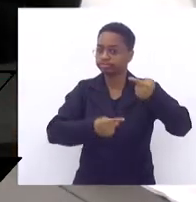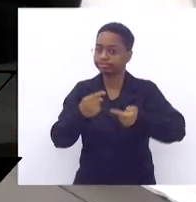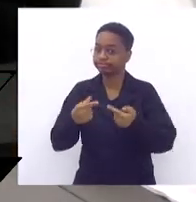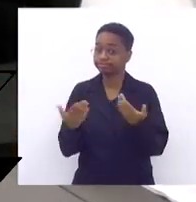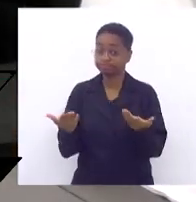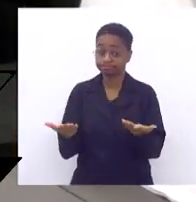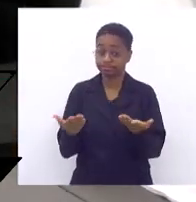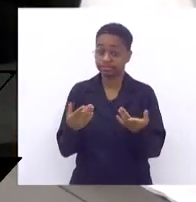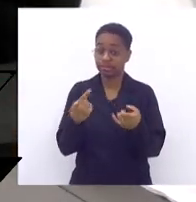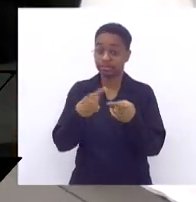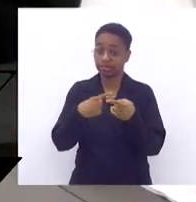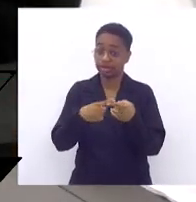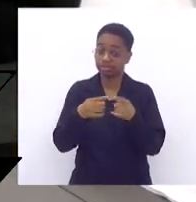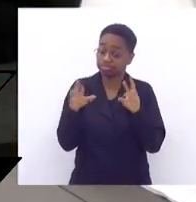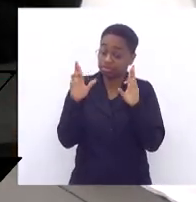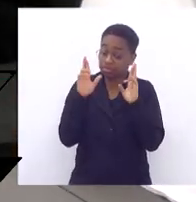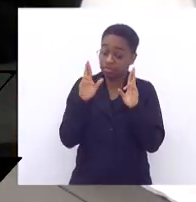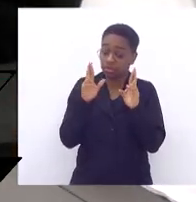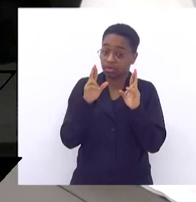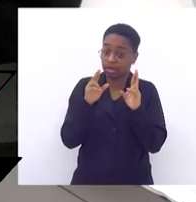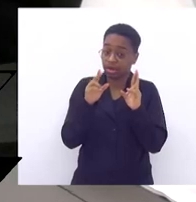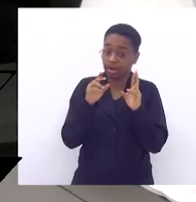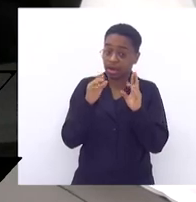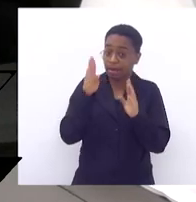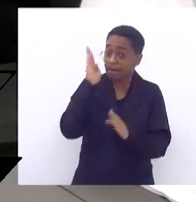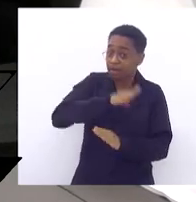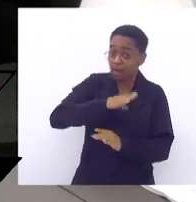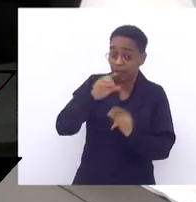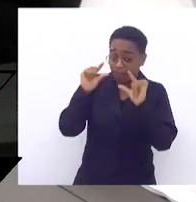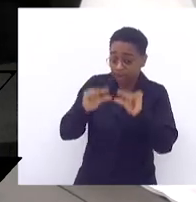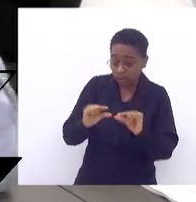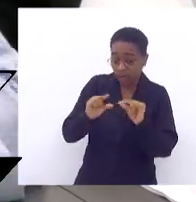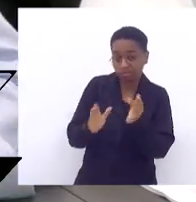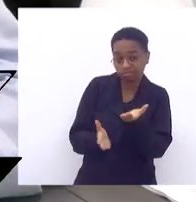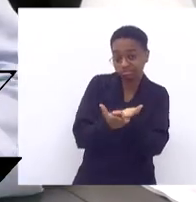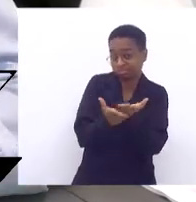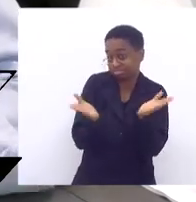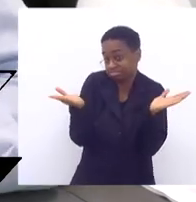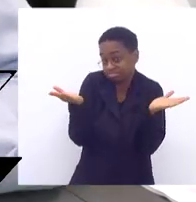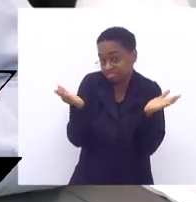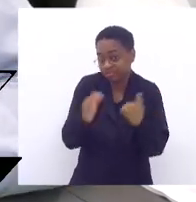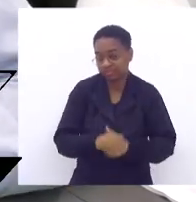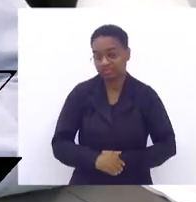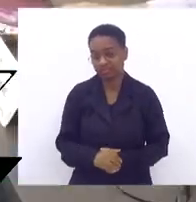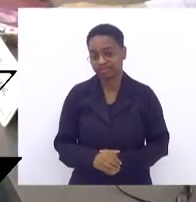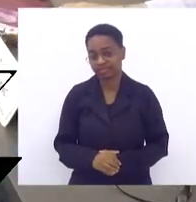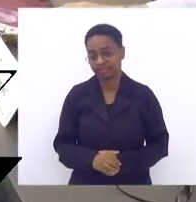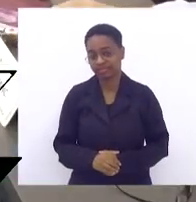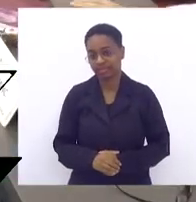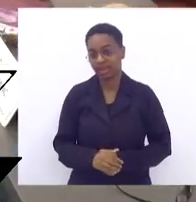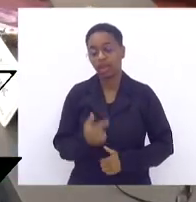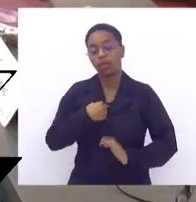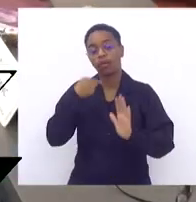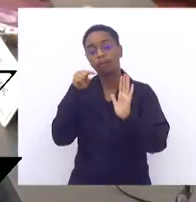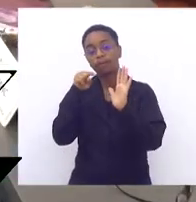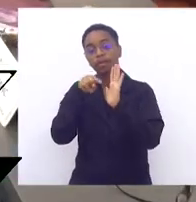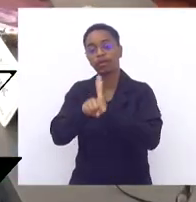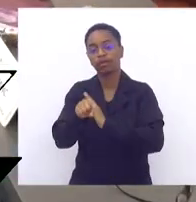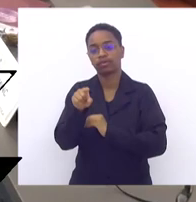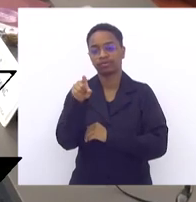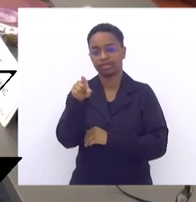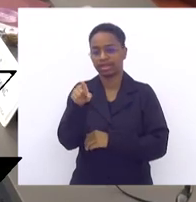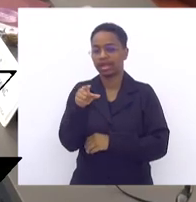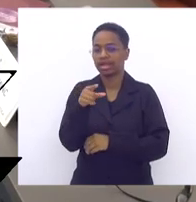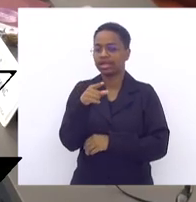que a maldade menor seja anexada à maldade maior. Pronto. Presidente, eu pergunto a Vossa Excelência, o senhor está botando